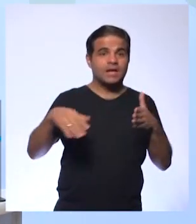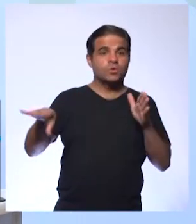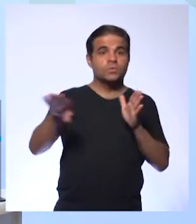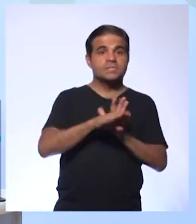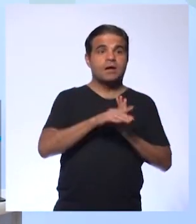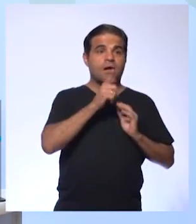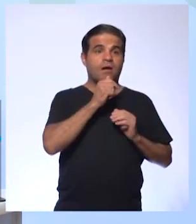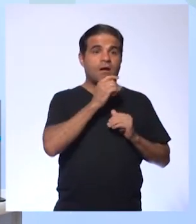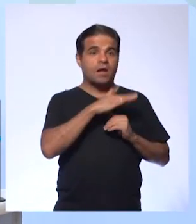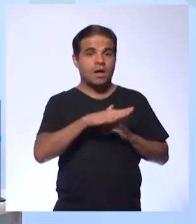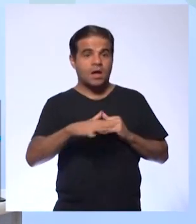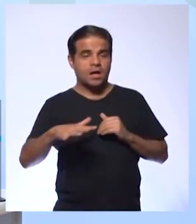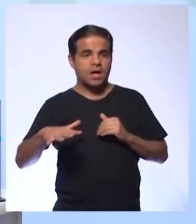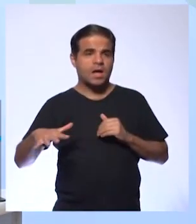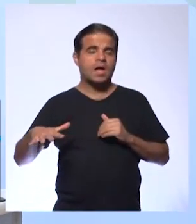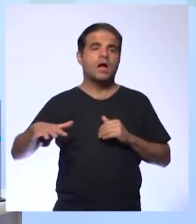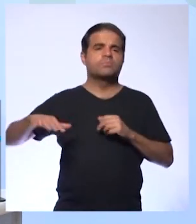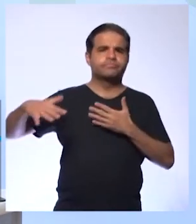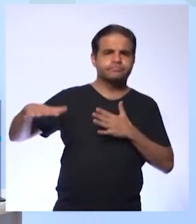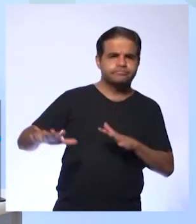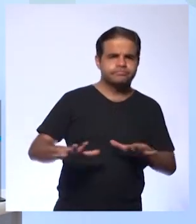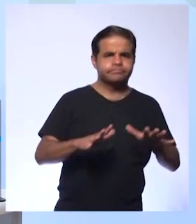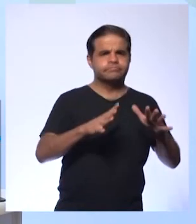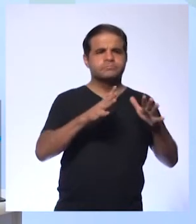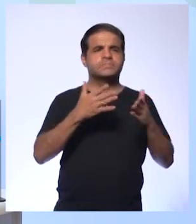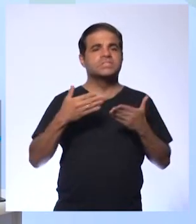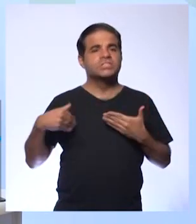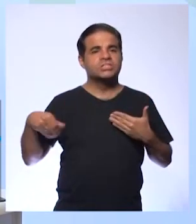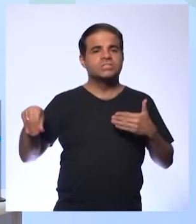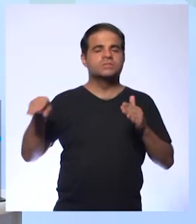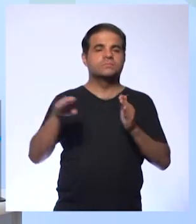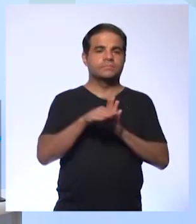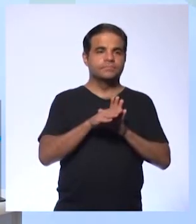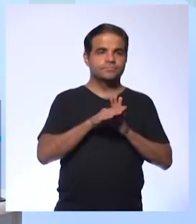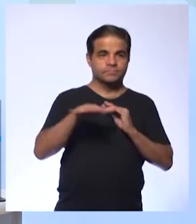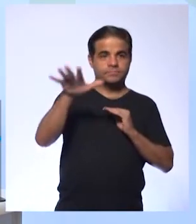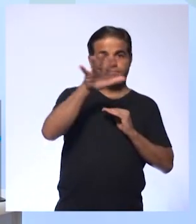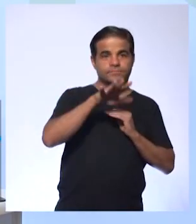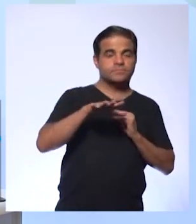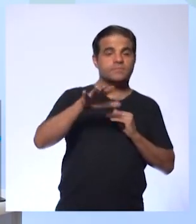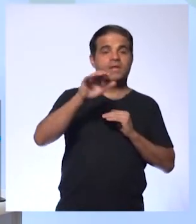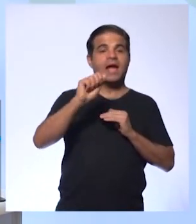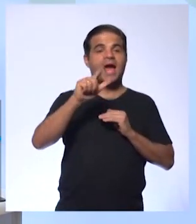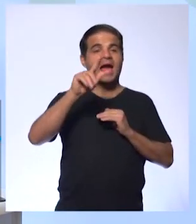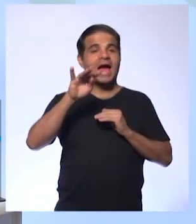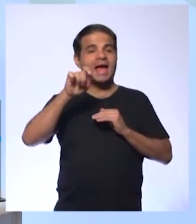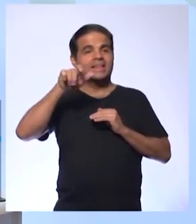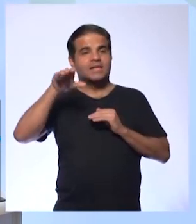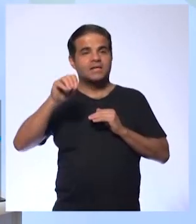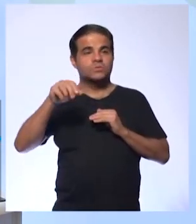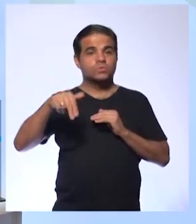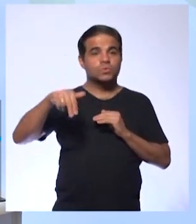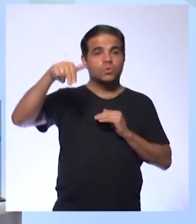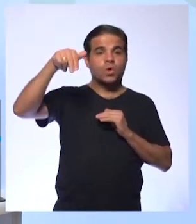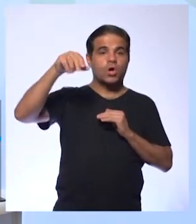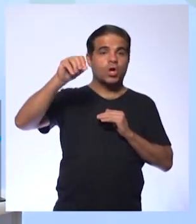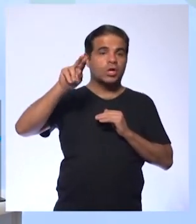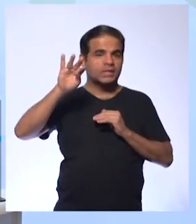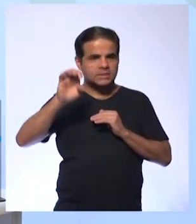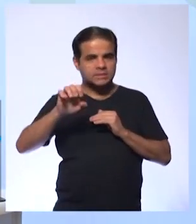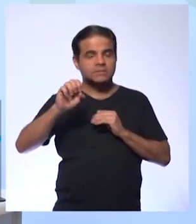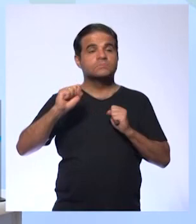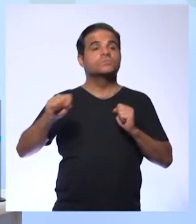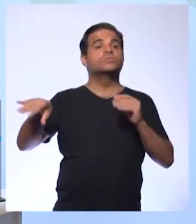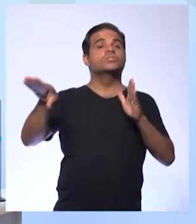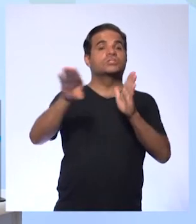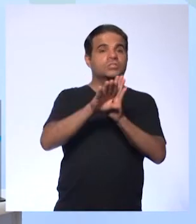é que essa onda que vai se propagar, ele chegue para a região do Atlântico Norte, né, porque está bem lá no noroeste da África, mas